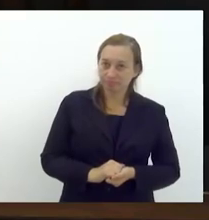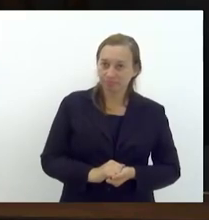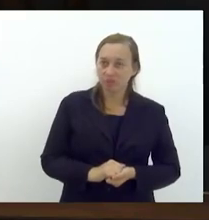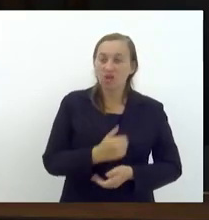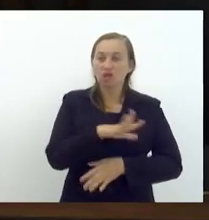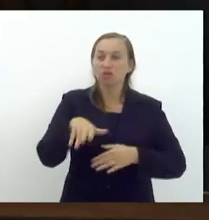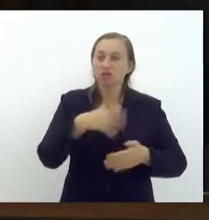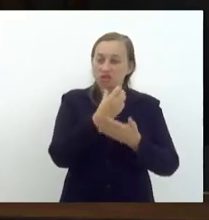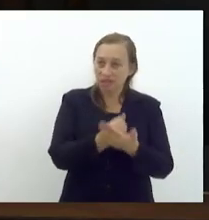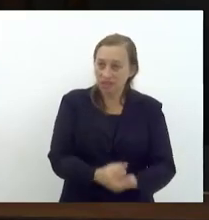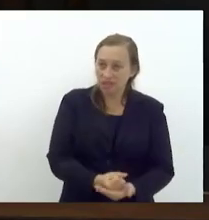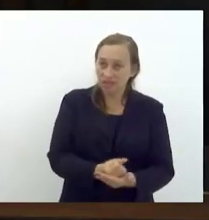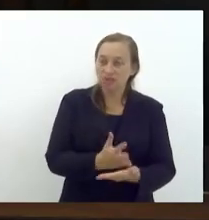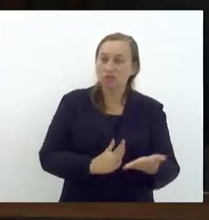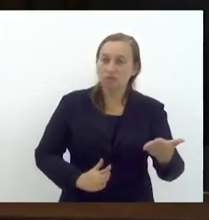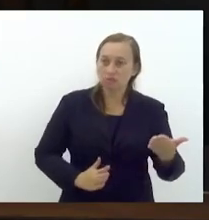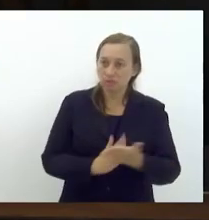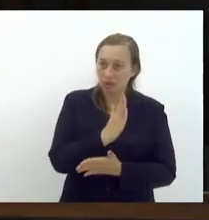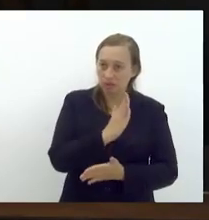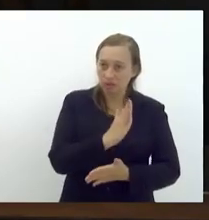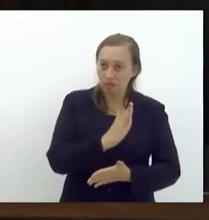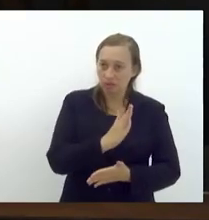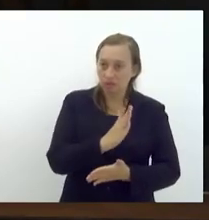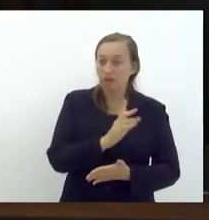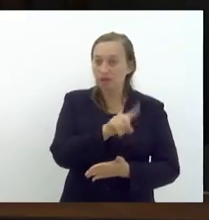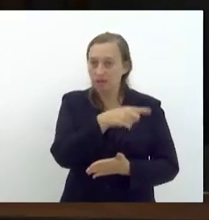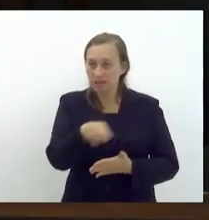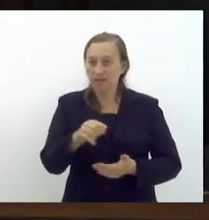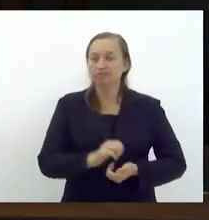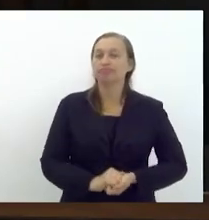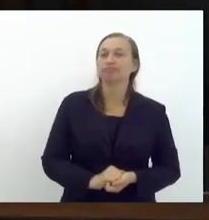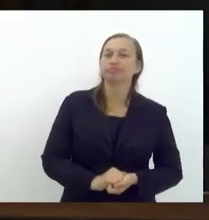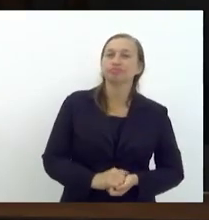senhores que aprovam permaneço Como estão rejeitado